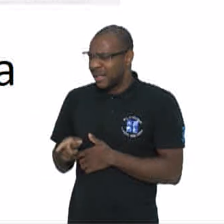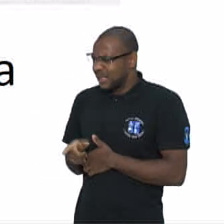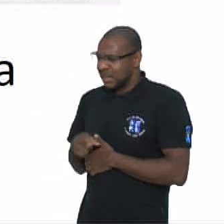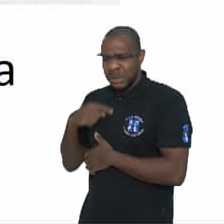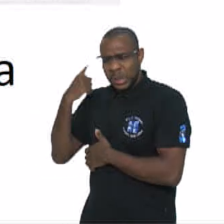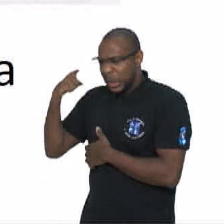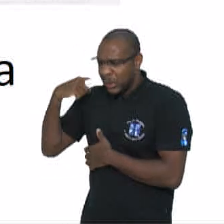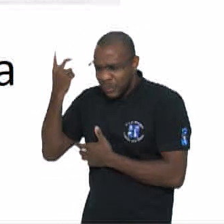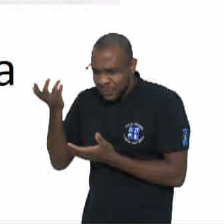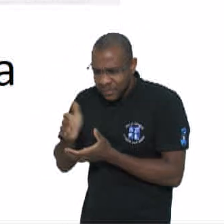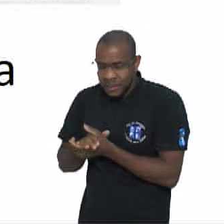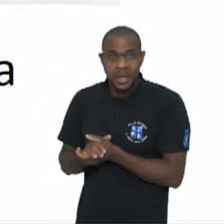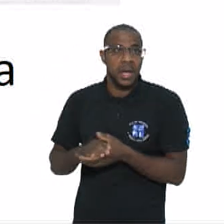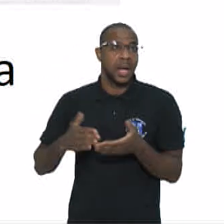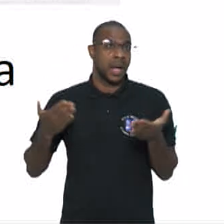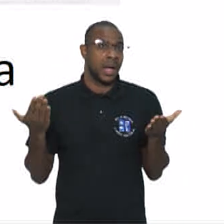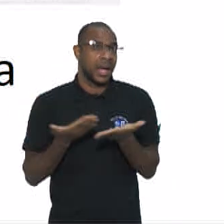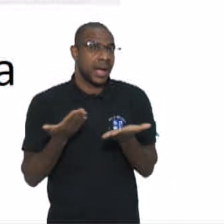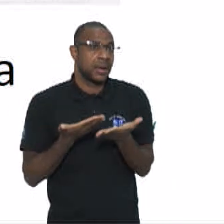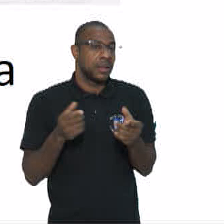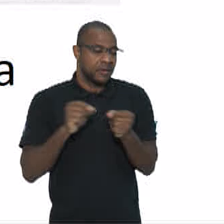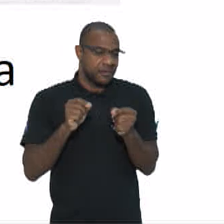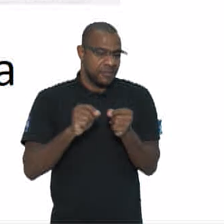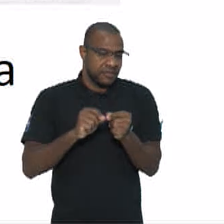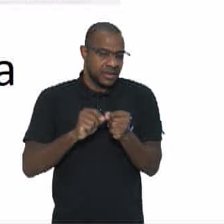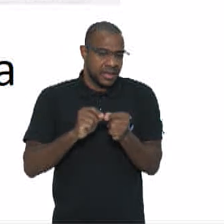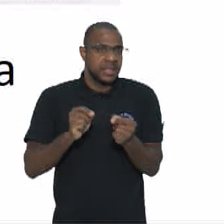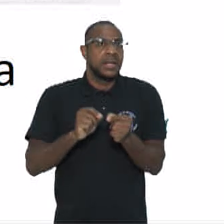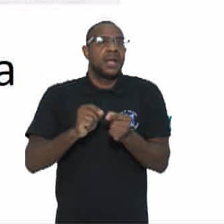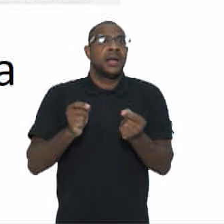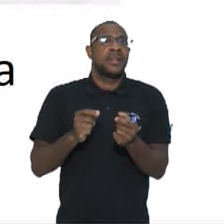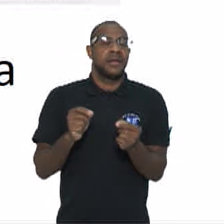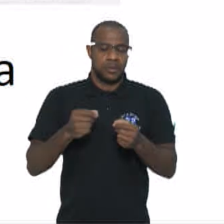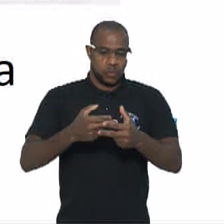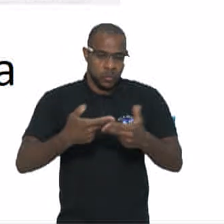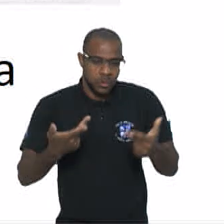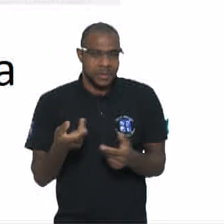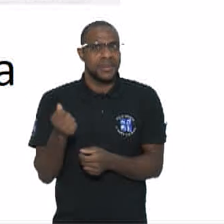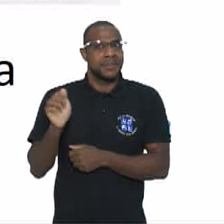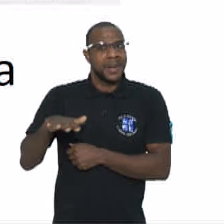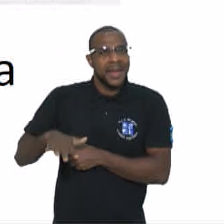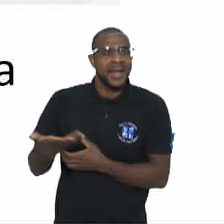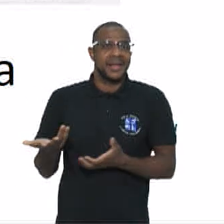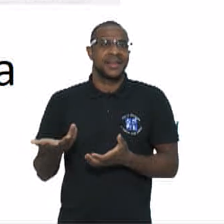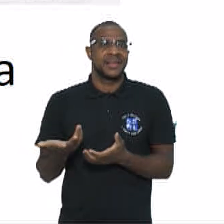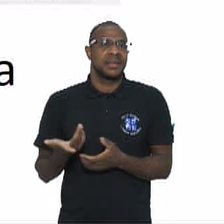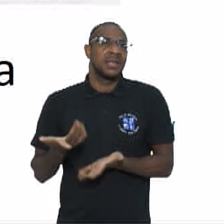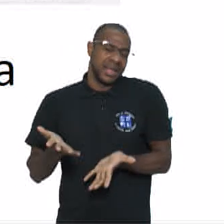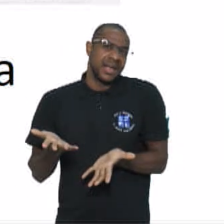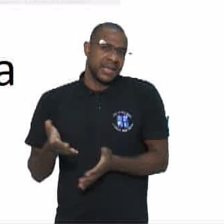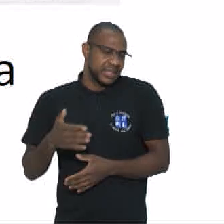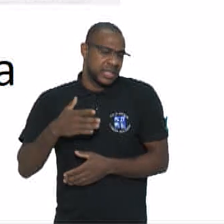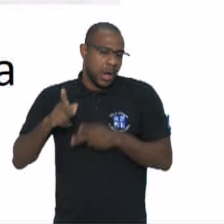loucura. Agora produzo em massa as imitações baratas, que já são do gosto popular. Não